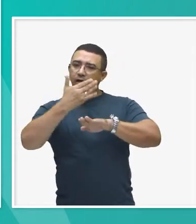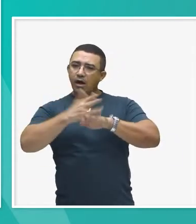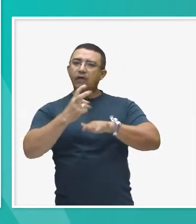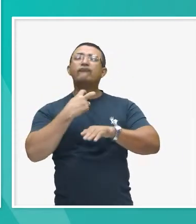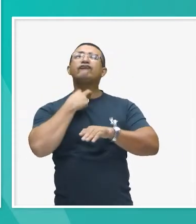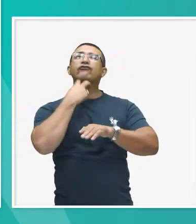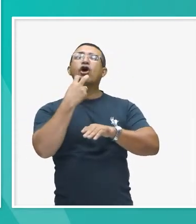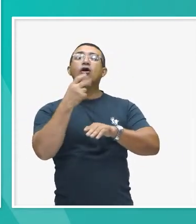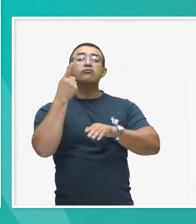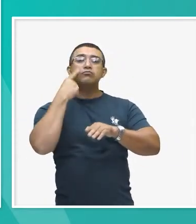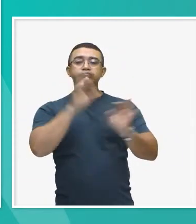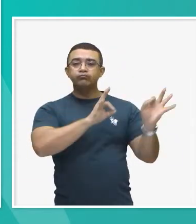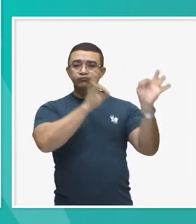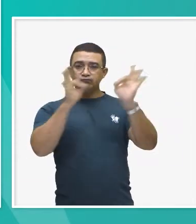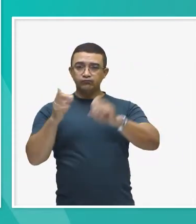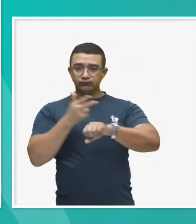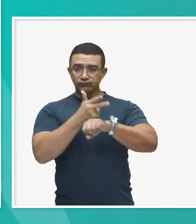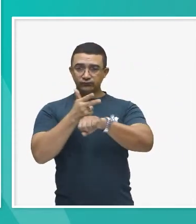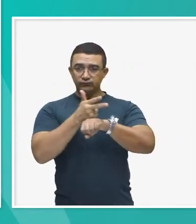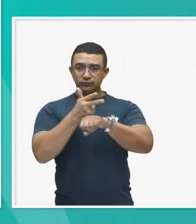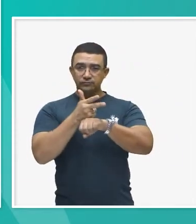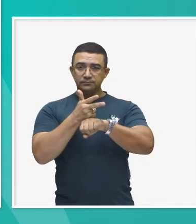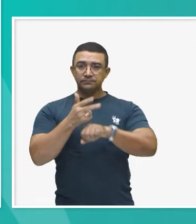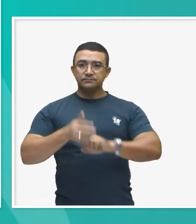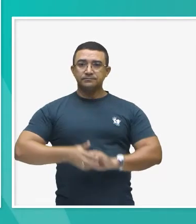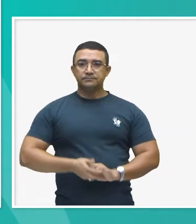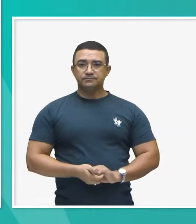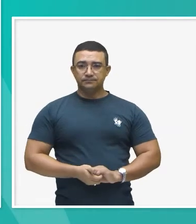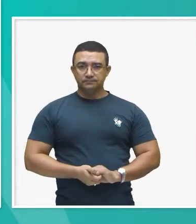que o vídeo vai passar agora. Let's go!